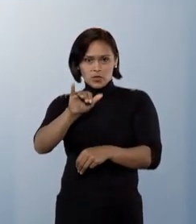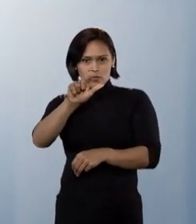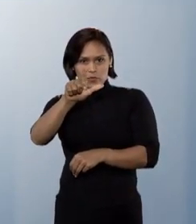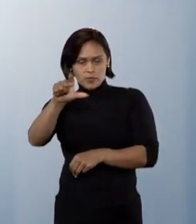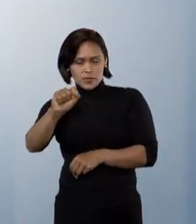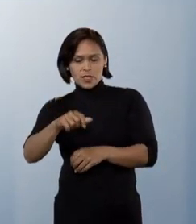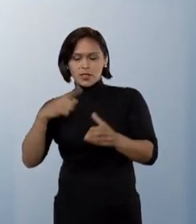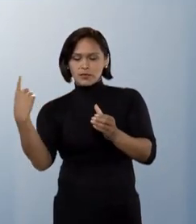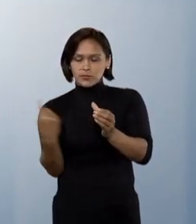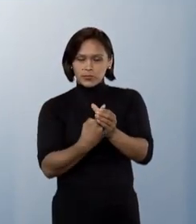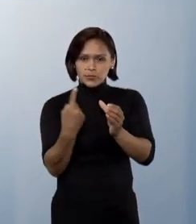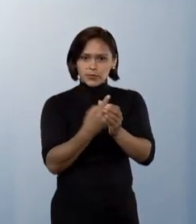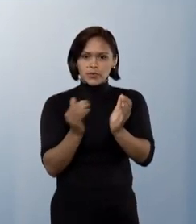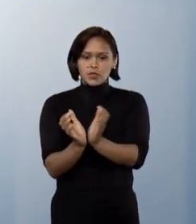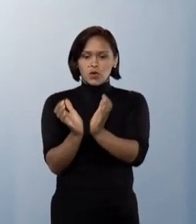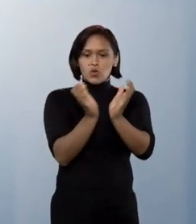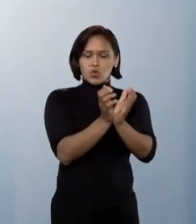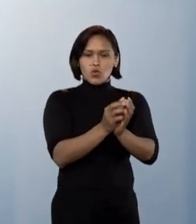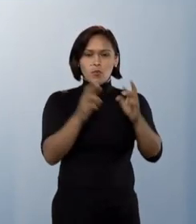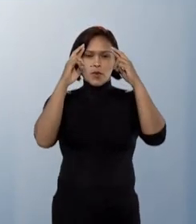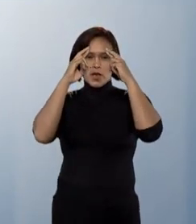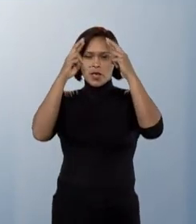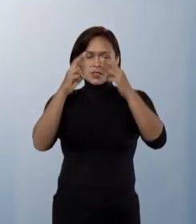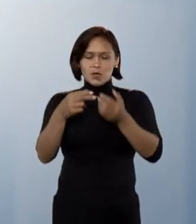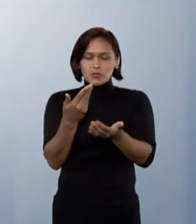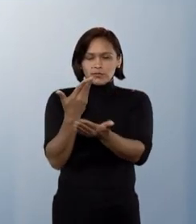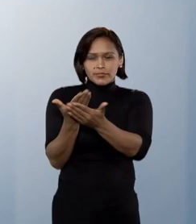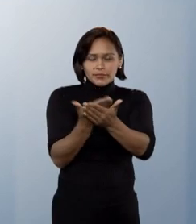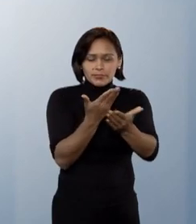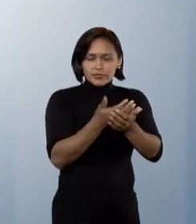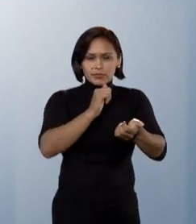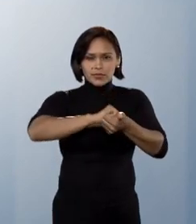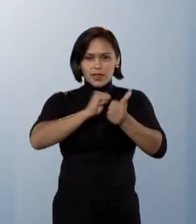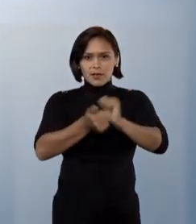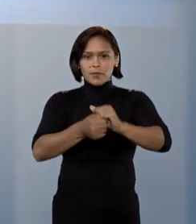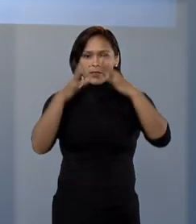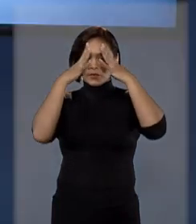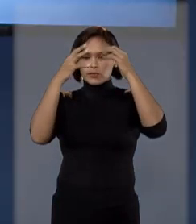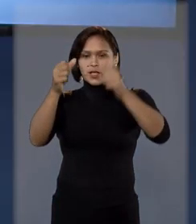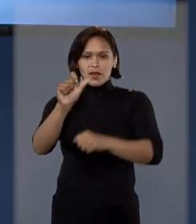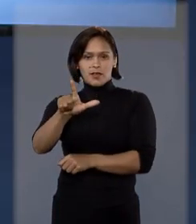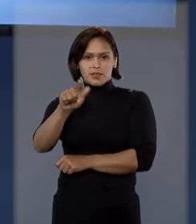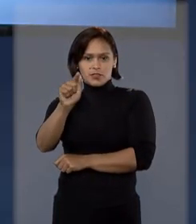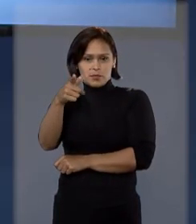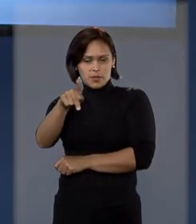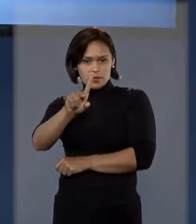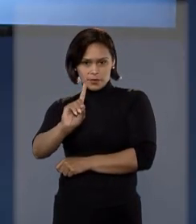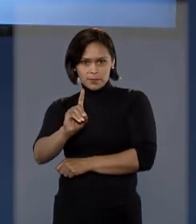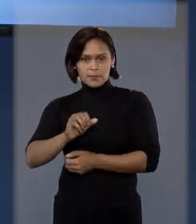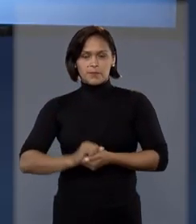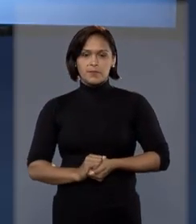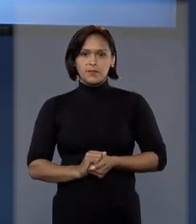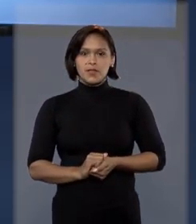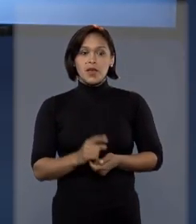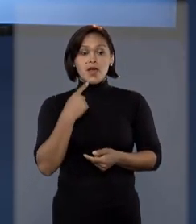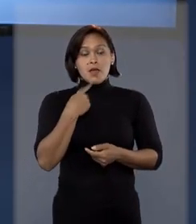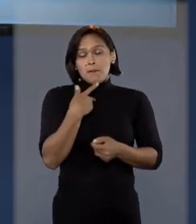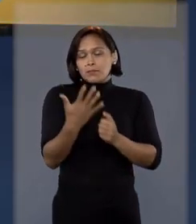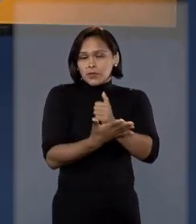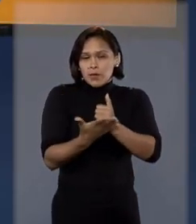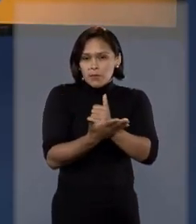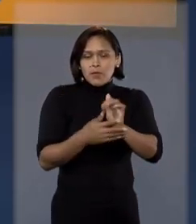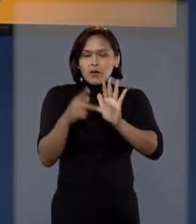Boscoeva integra grupo encarregado de estudar a adequação dos tribunais à LGPD. Para embasar